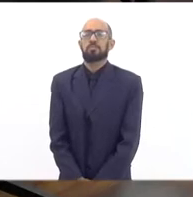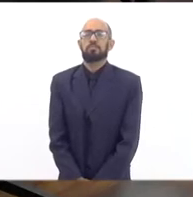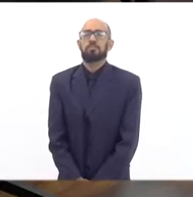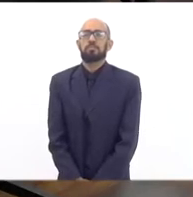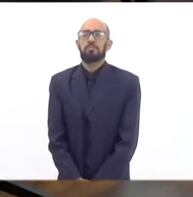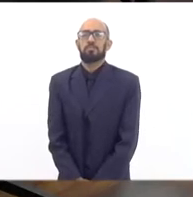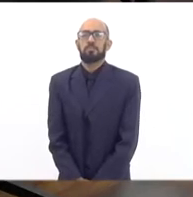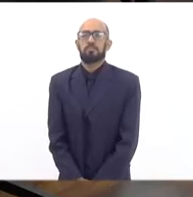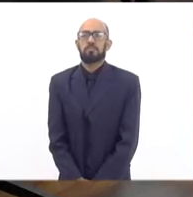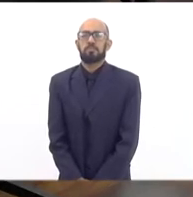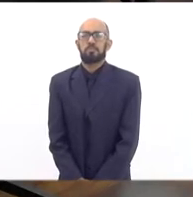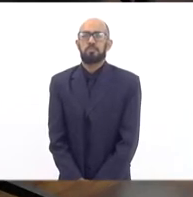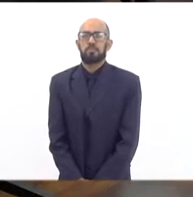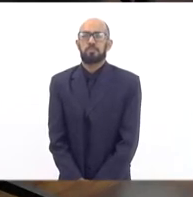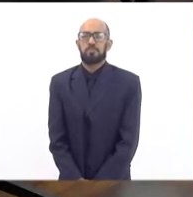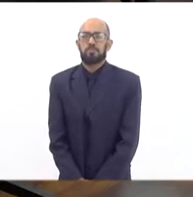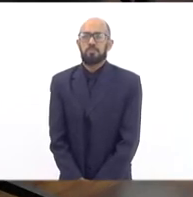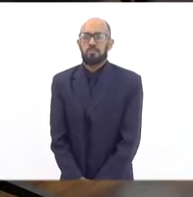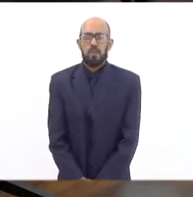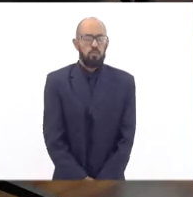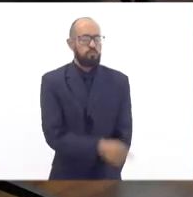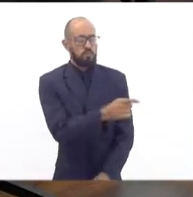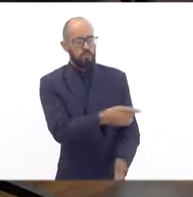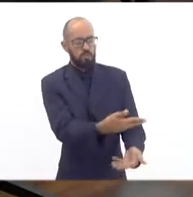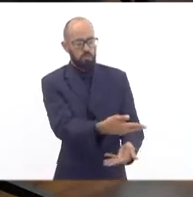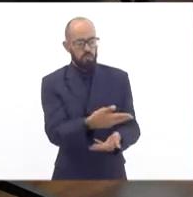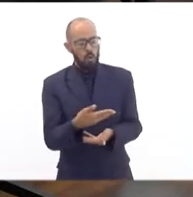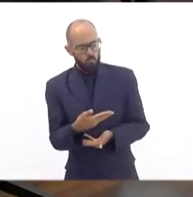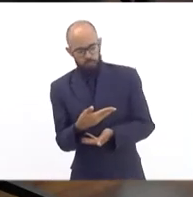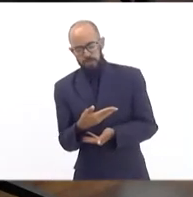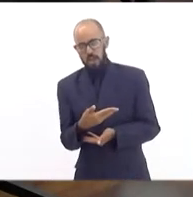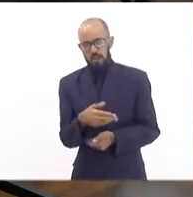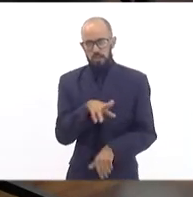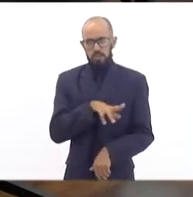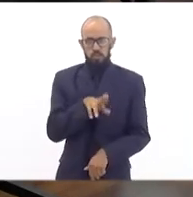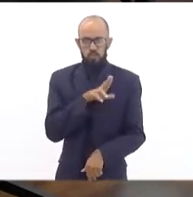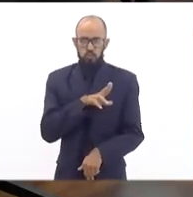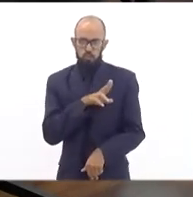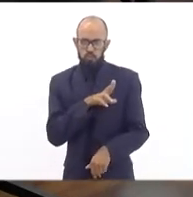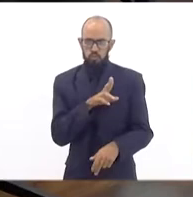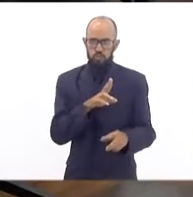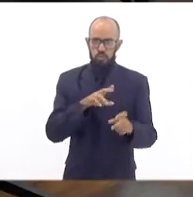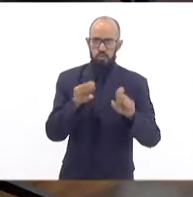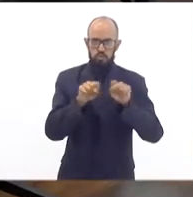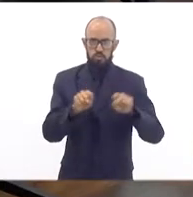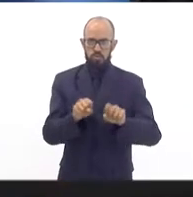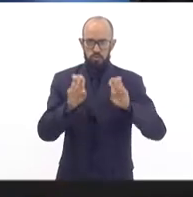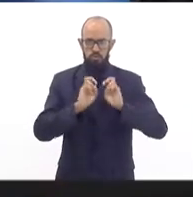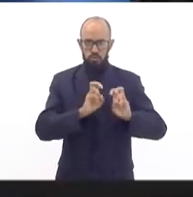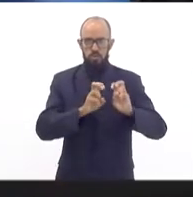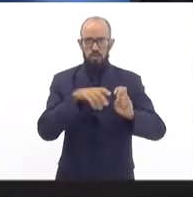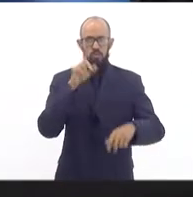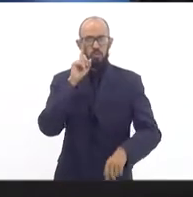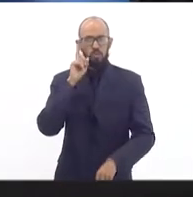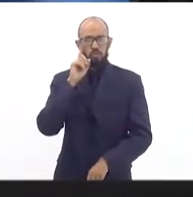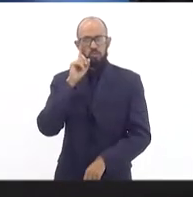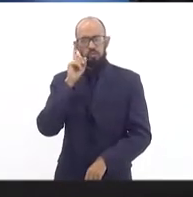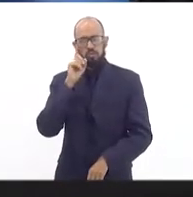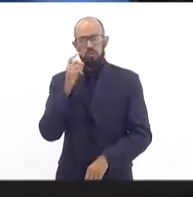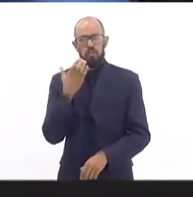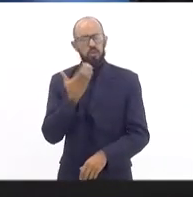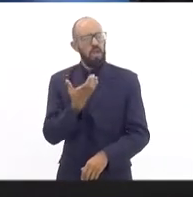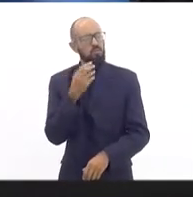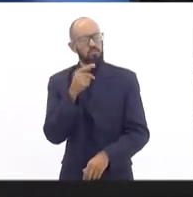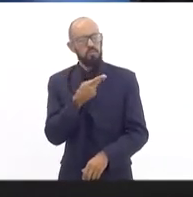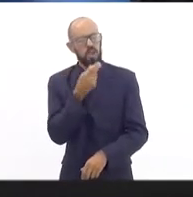Bom dia, Kátia. Você veio aqui como convidada. Você é usuária do sistema de trem todos os dias. Eu queria que